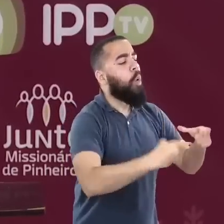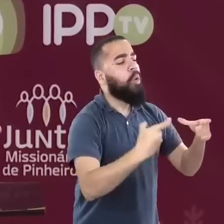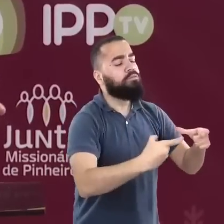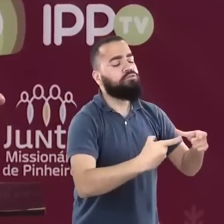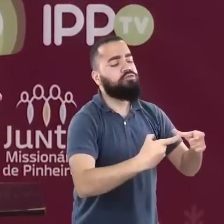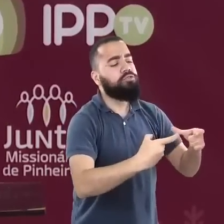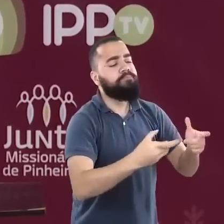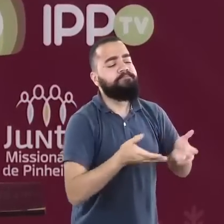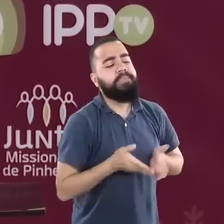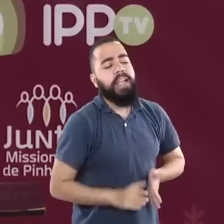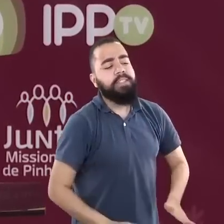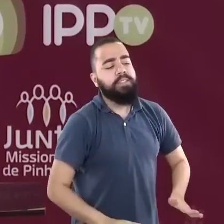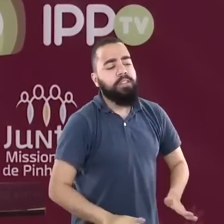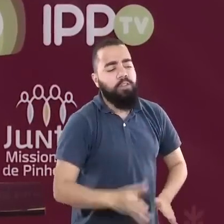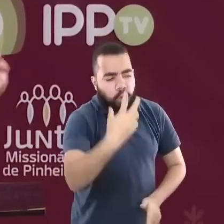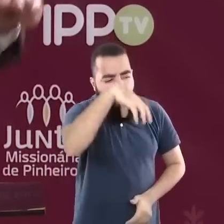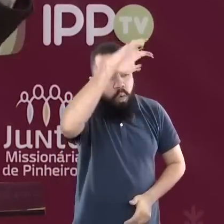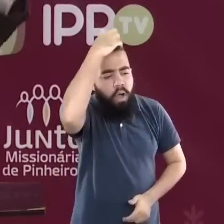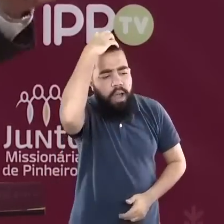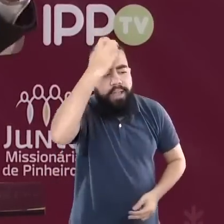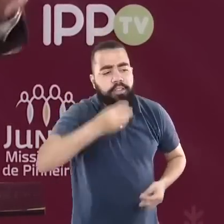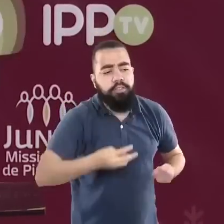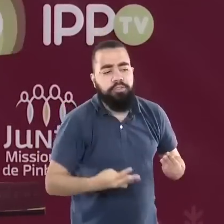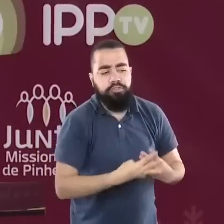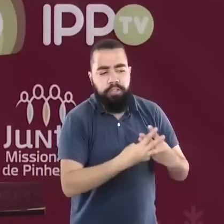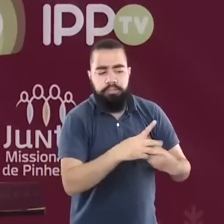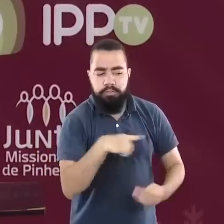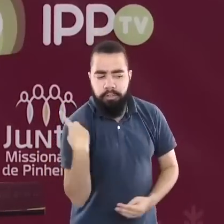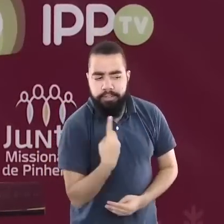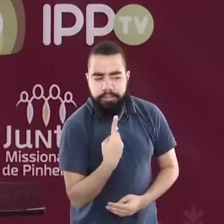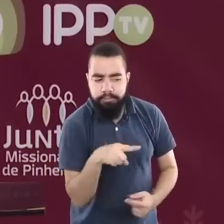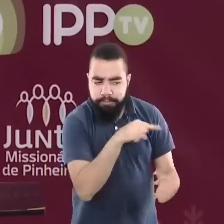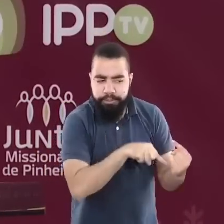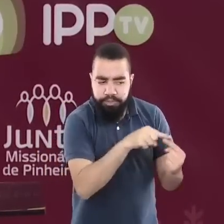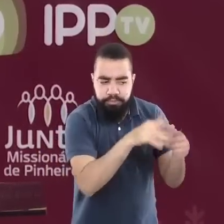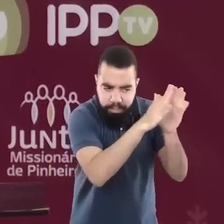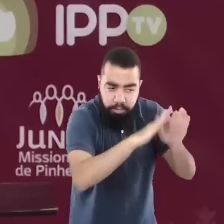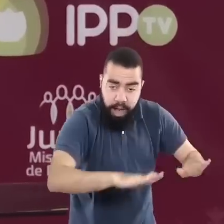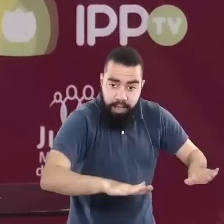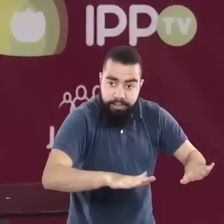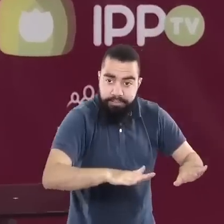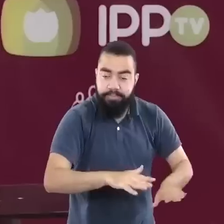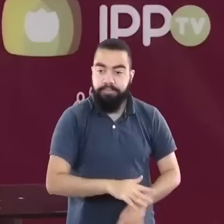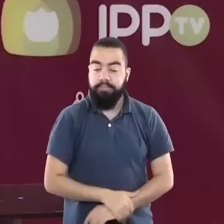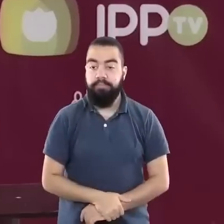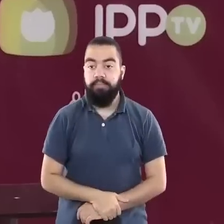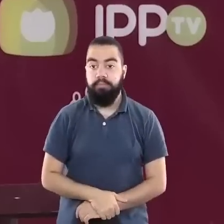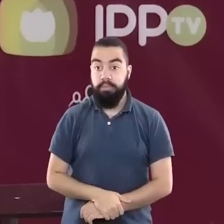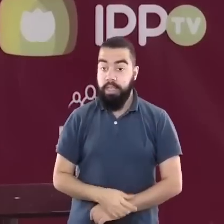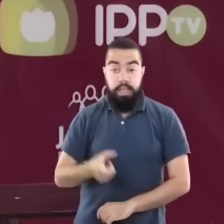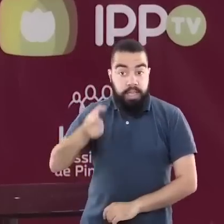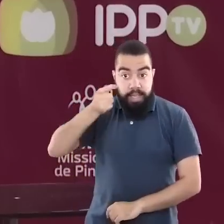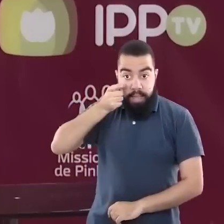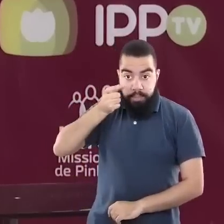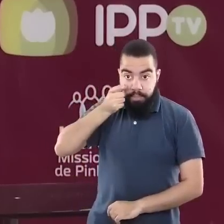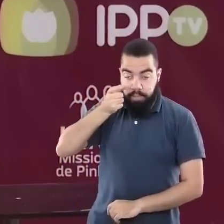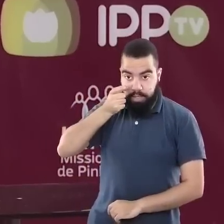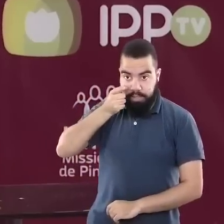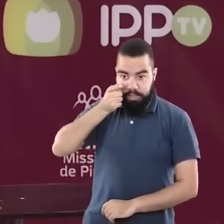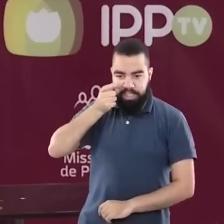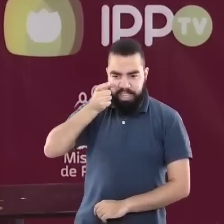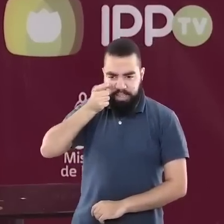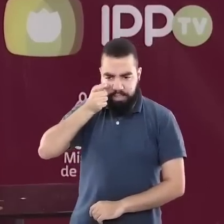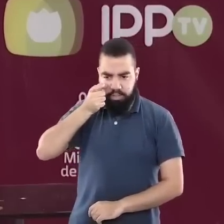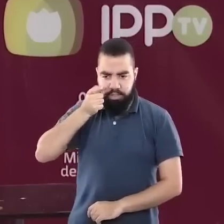Rei dos Judeus viemos para adorá-lo eu quero destacar aqui meus irmãos algo para mim